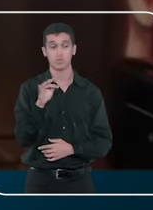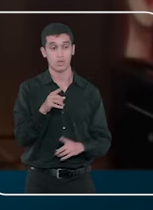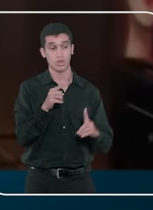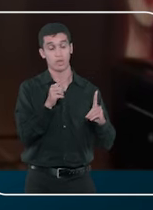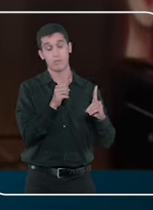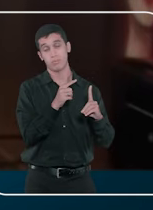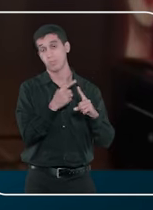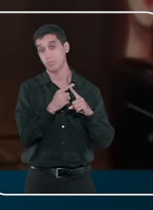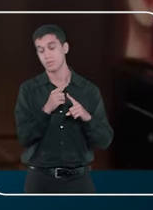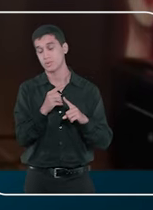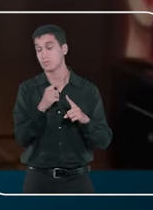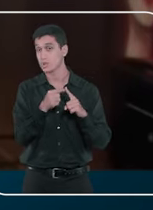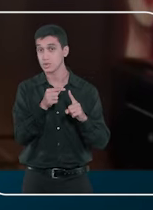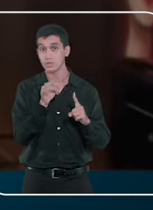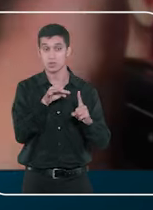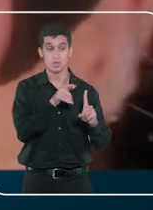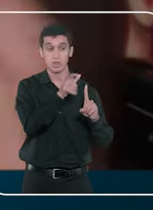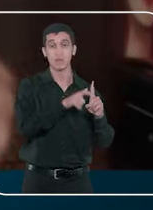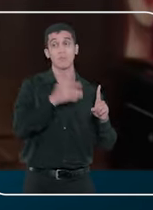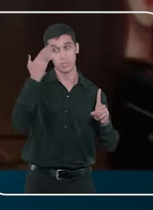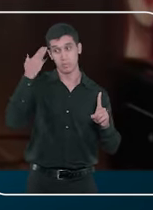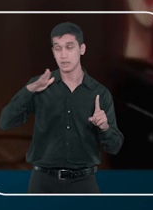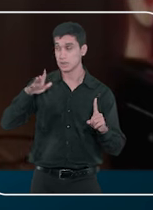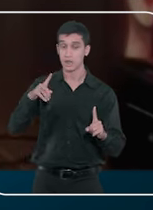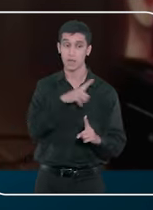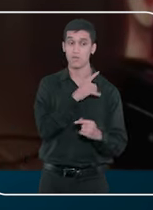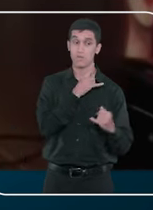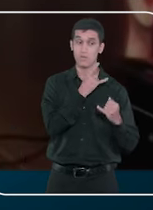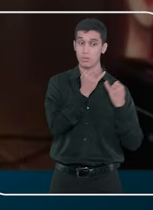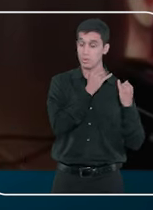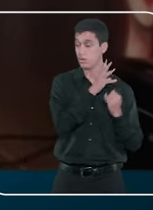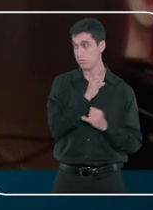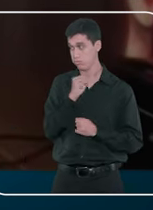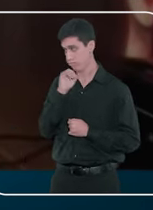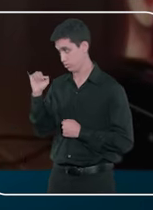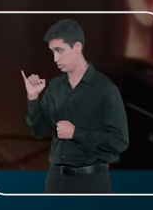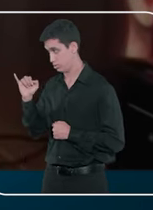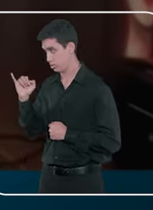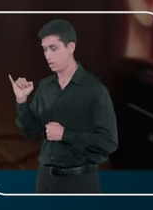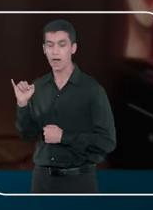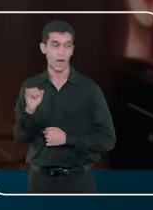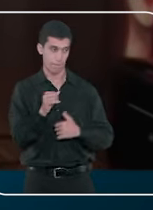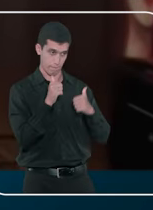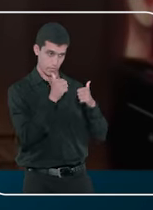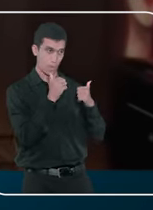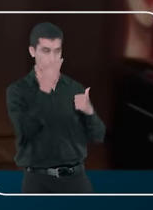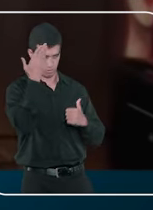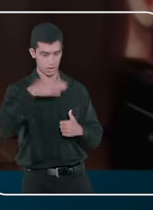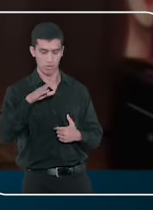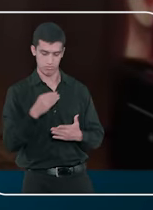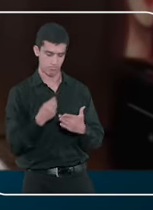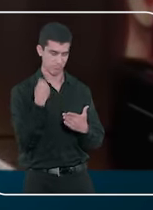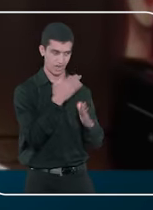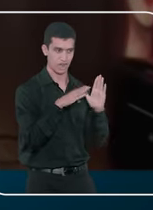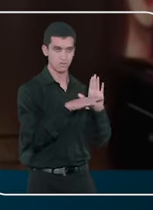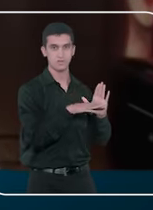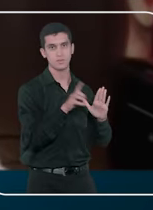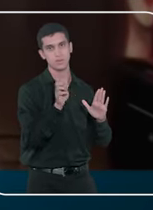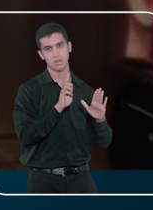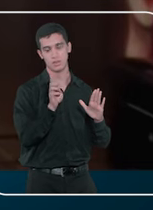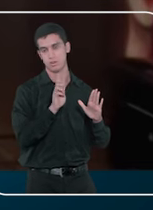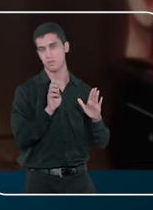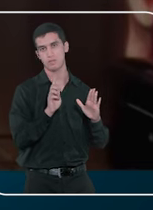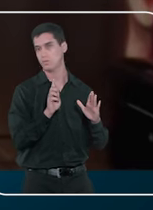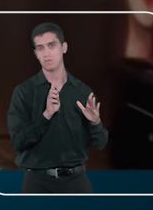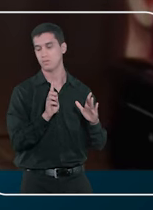traz a imposição do benefício, do prêmio. Ao contrário, aquele momento em que se celebra e homologa o